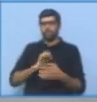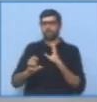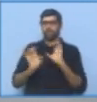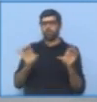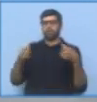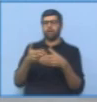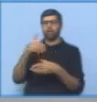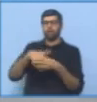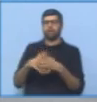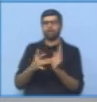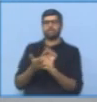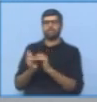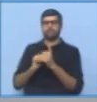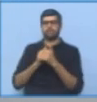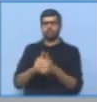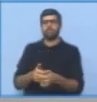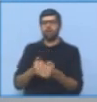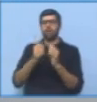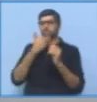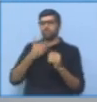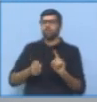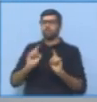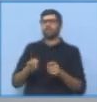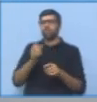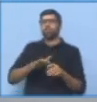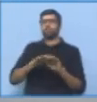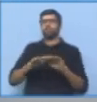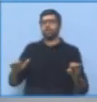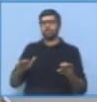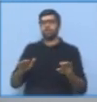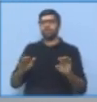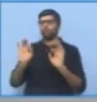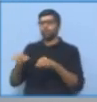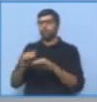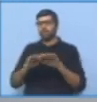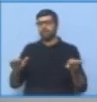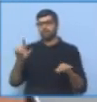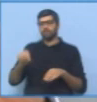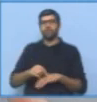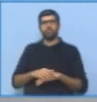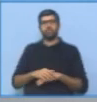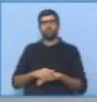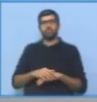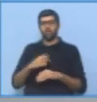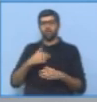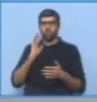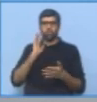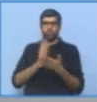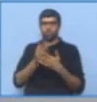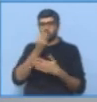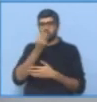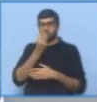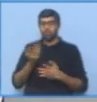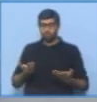comunidade cristã, é uma experiência que começa à mesa. E, se quisermos, termina à mesa, estranhamente, na última ceia.